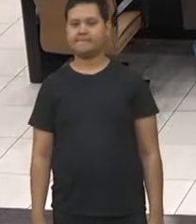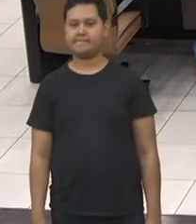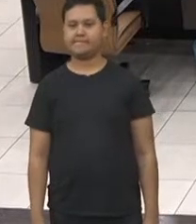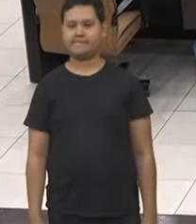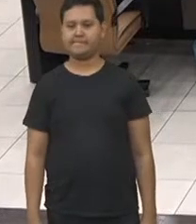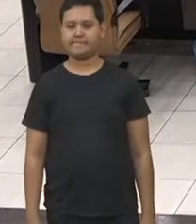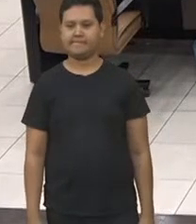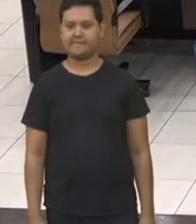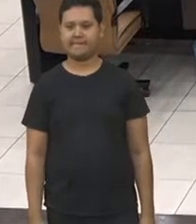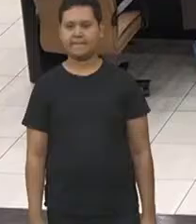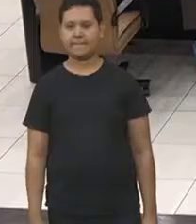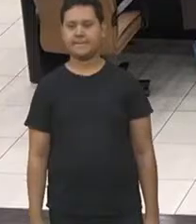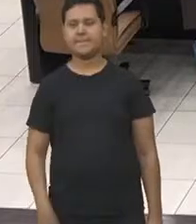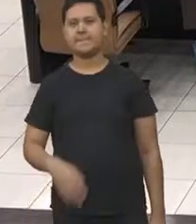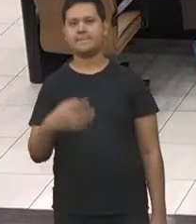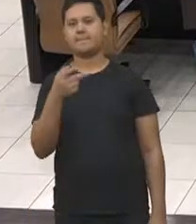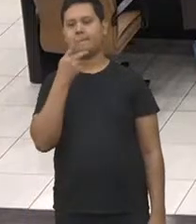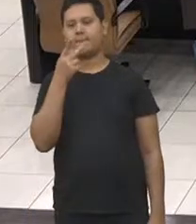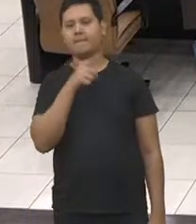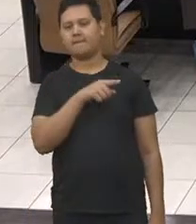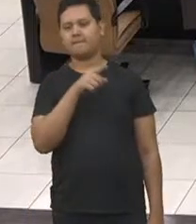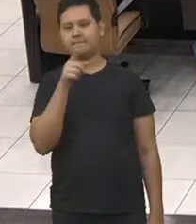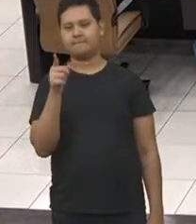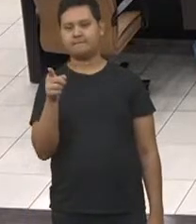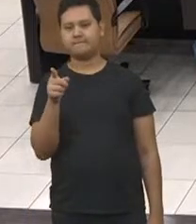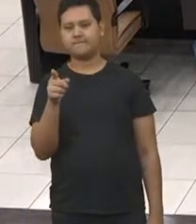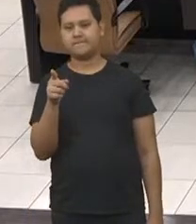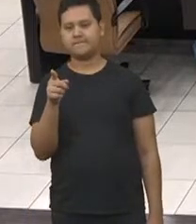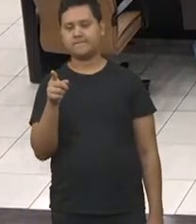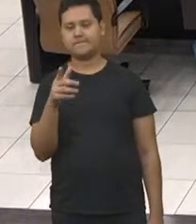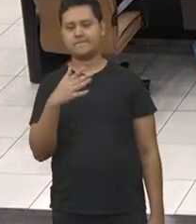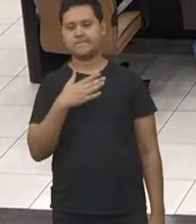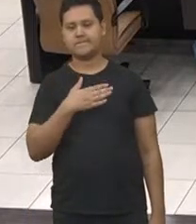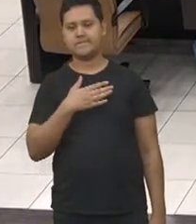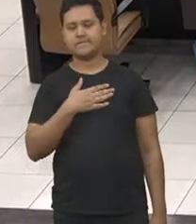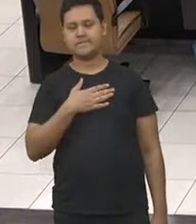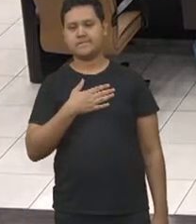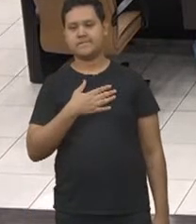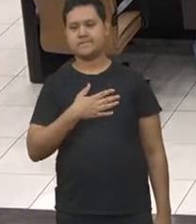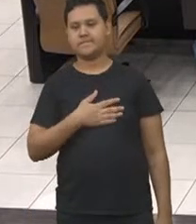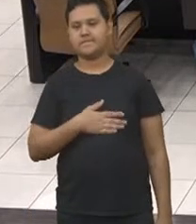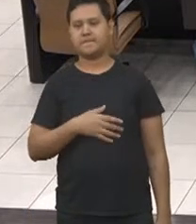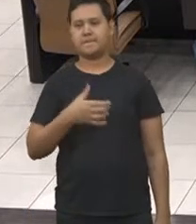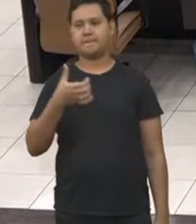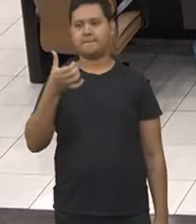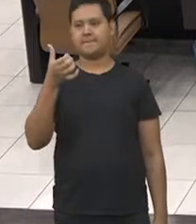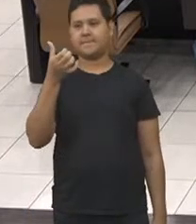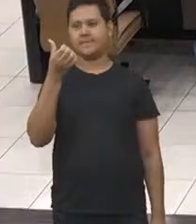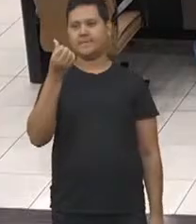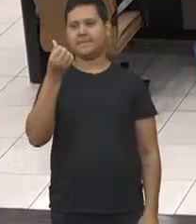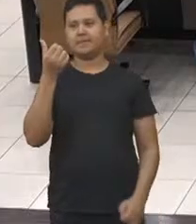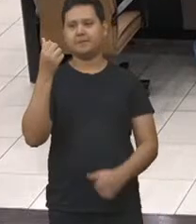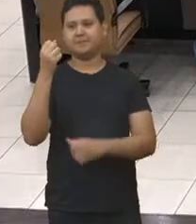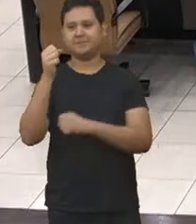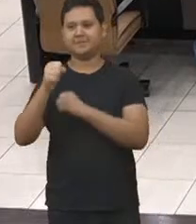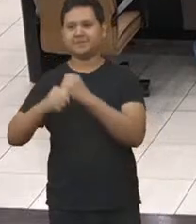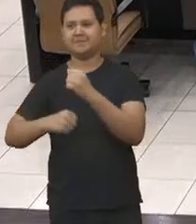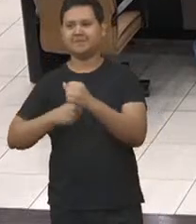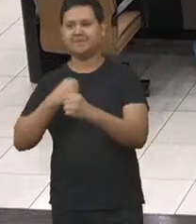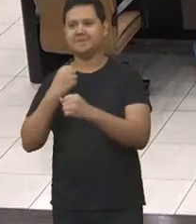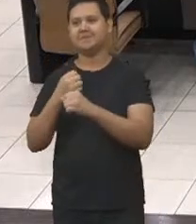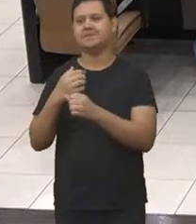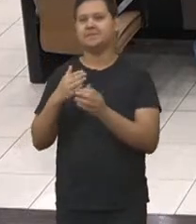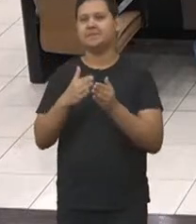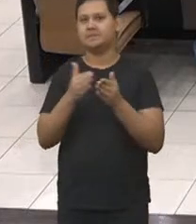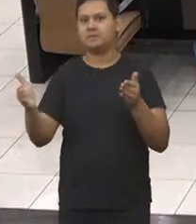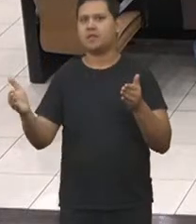Gostaria de dizer a vocês que eu tenho aqui 6 mandatos nessa casa, e a gente vê que